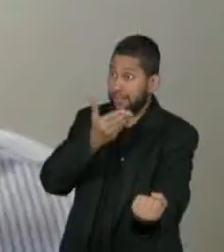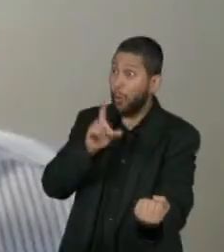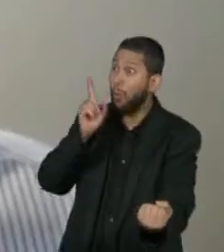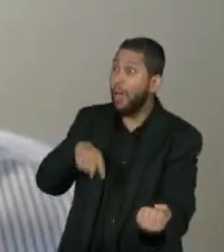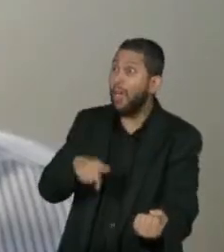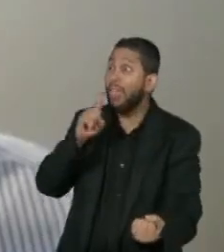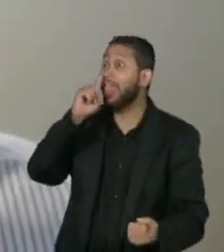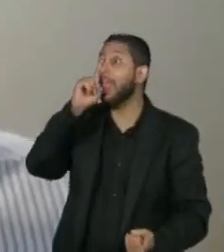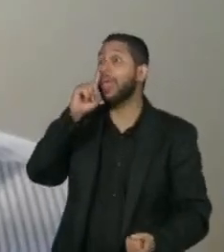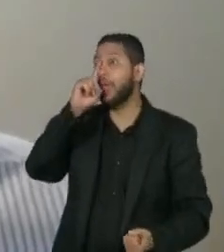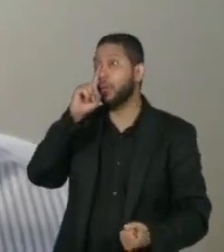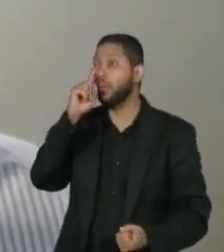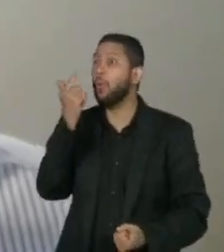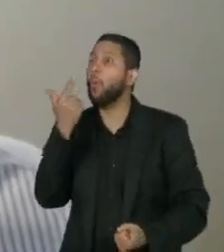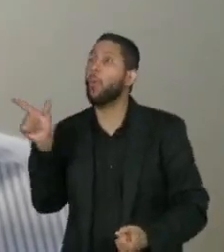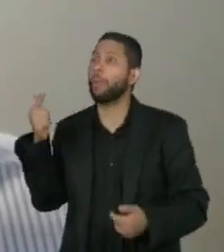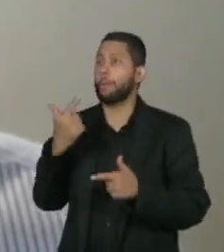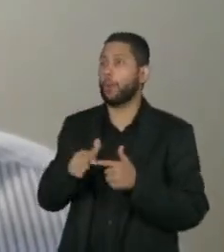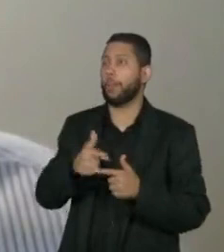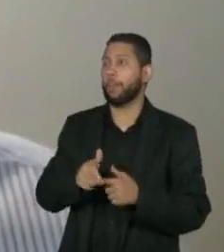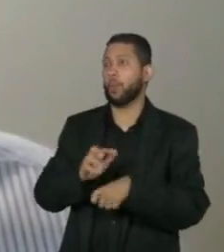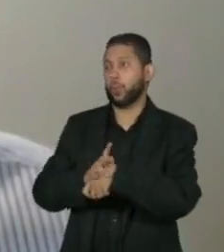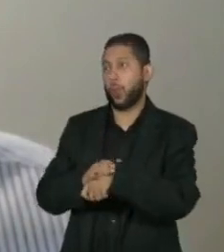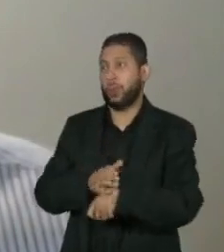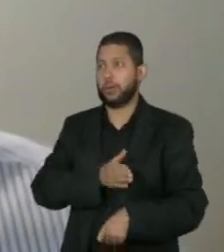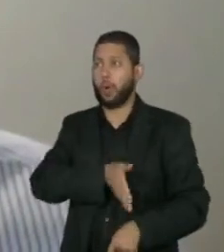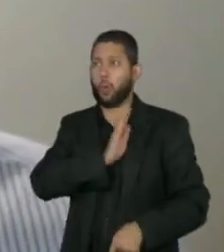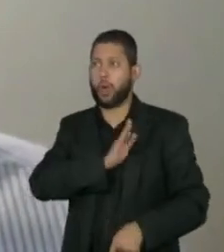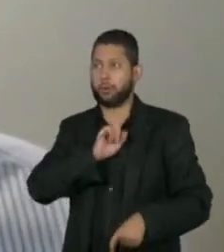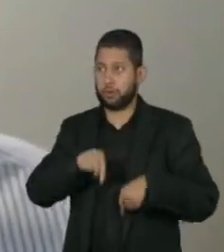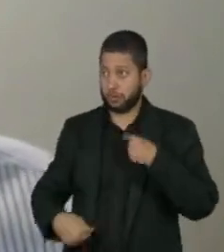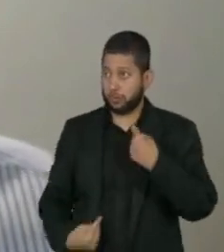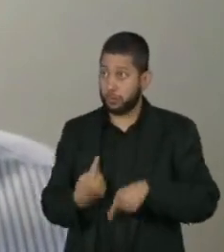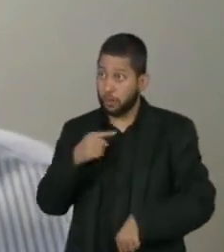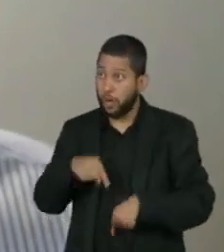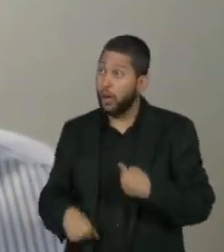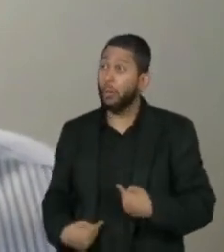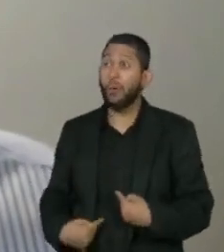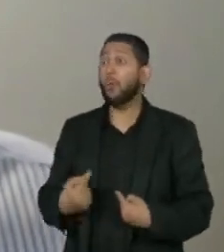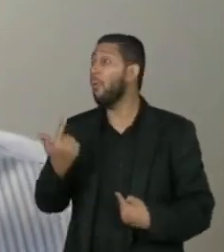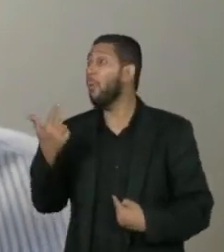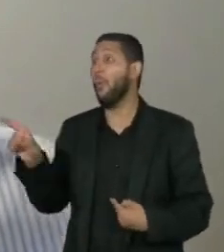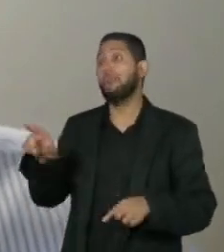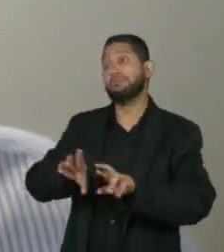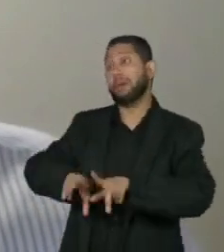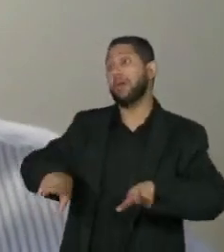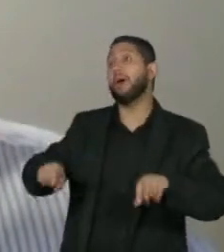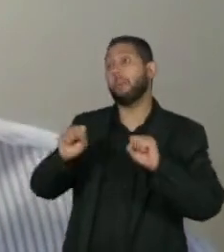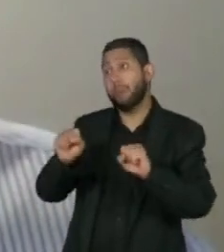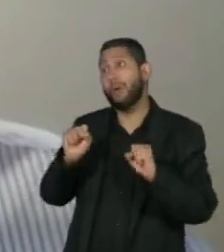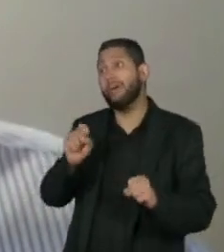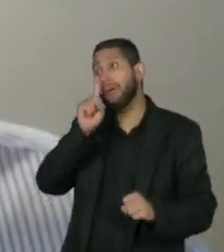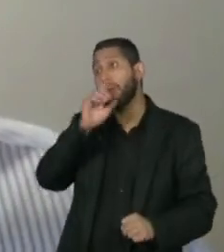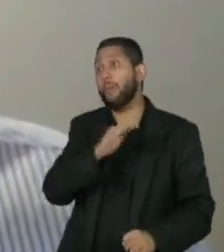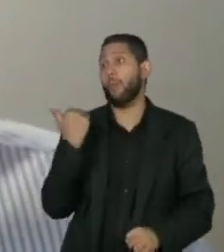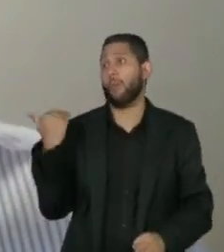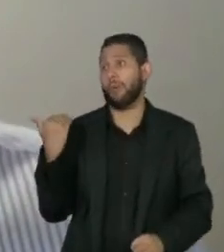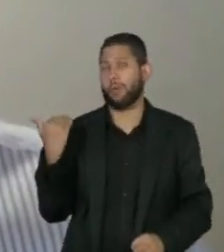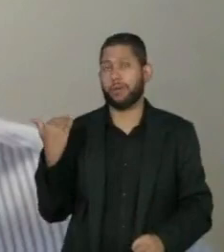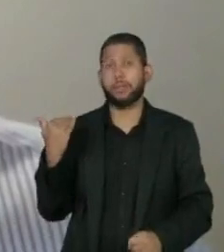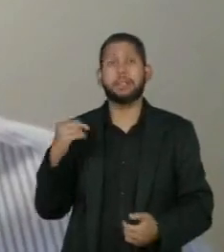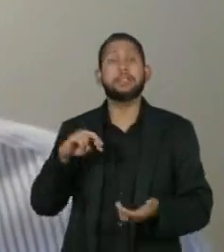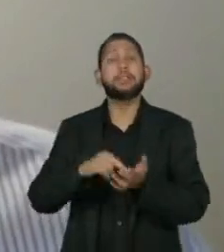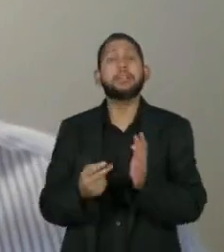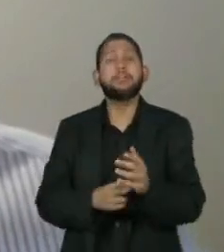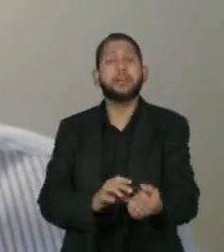risco para doenças cardiovasculares, de uma maneira geral, mas para mortalidade total. Ela é uma doença dos vasos,